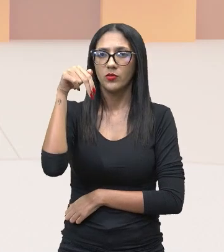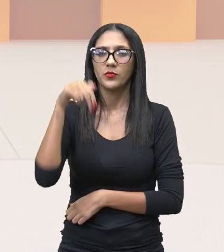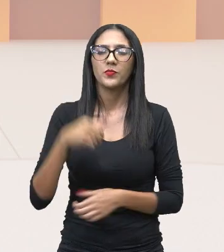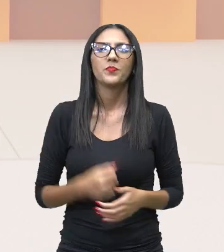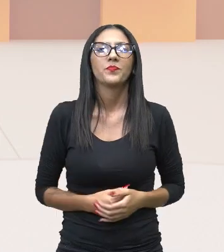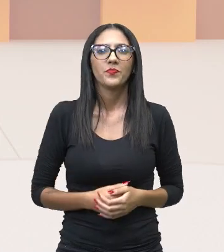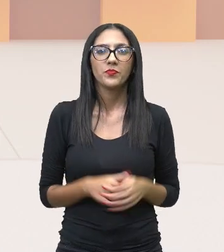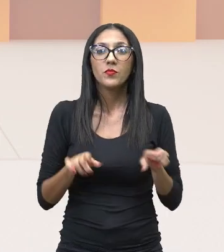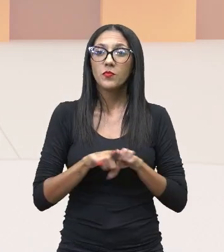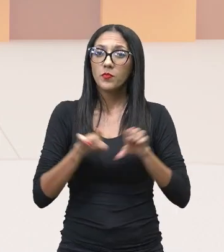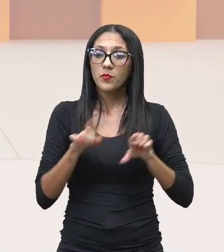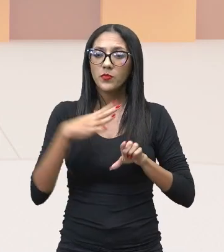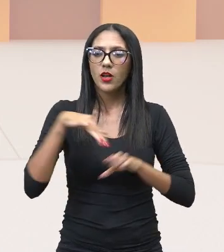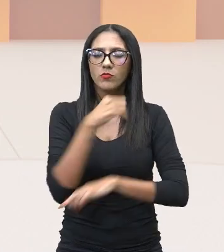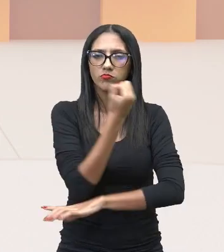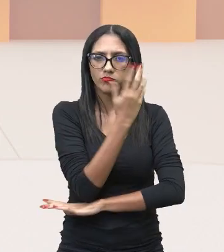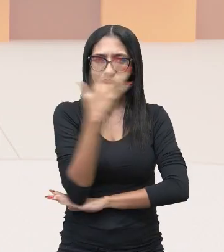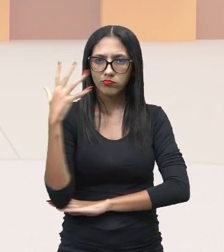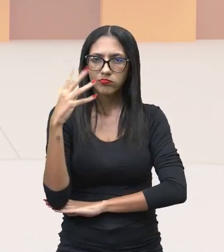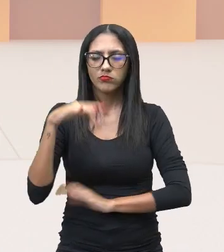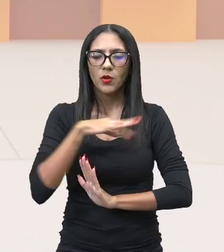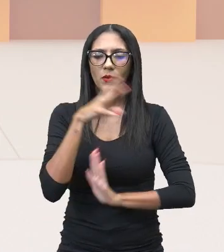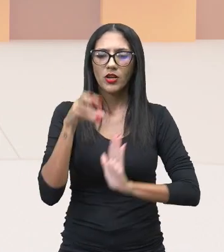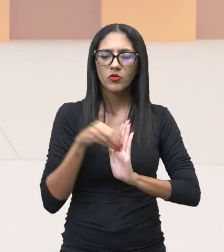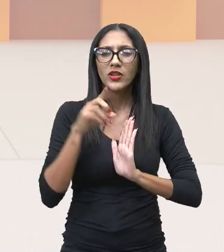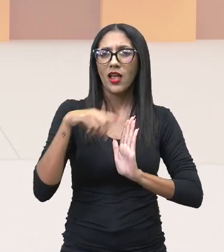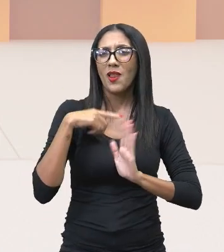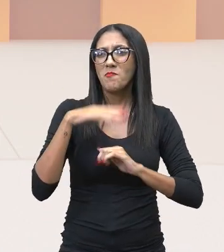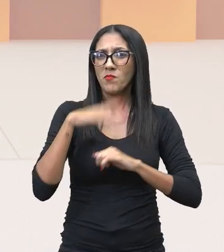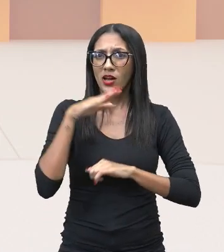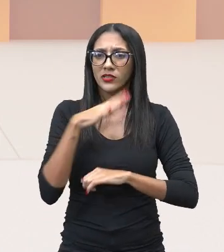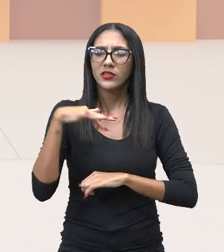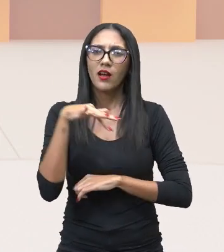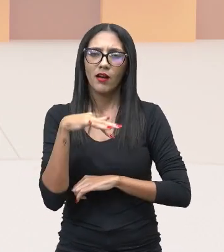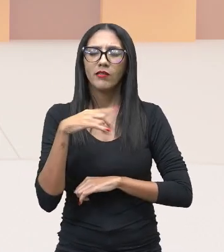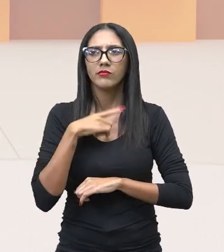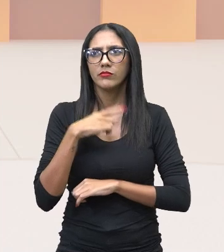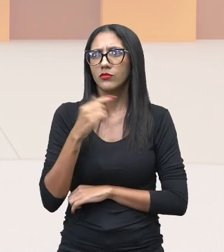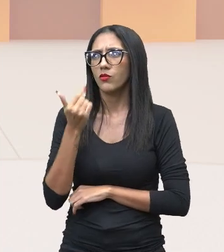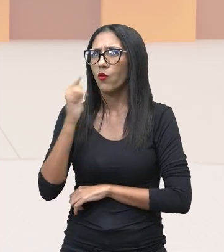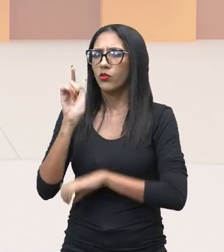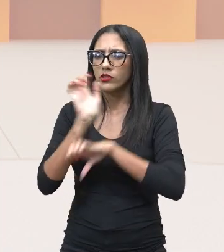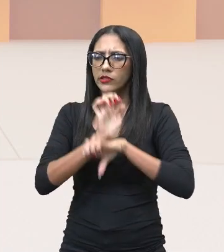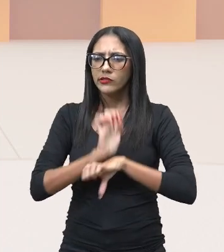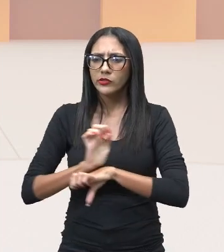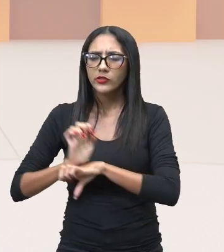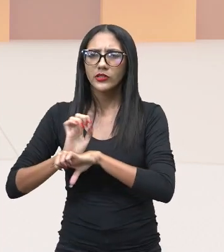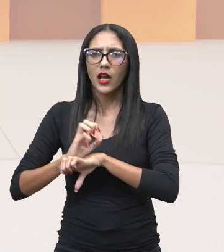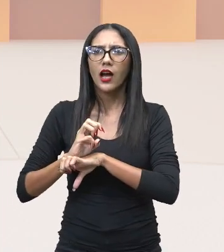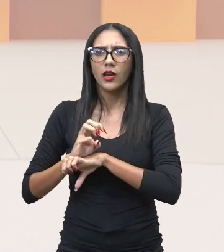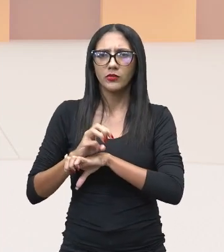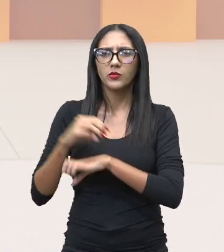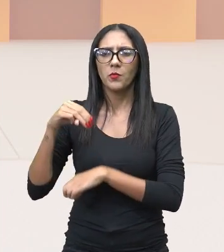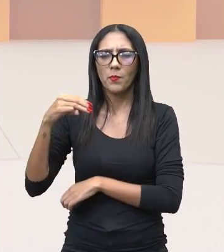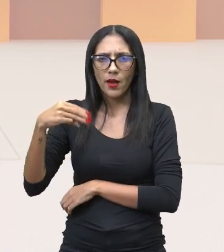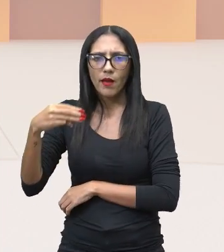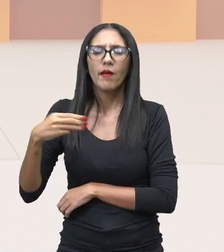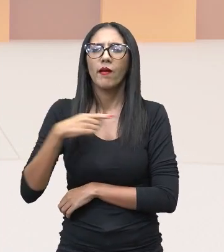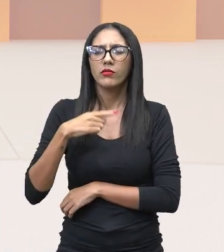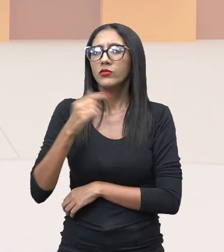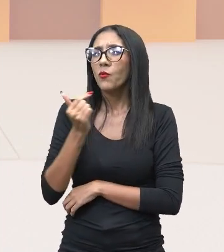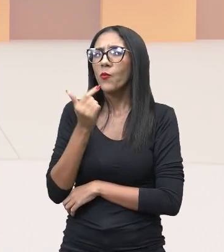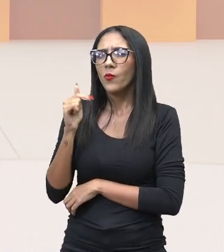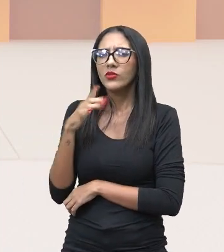floresta amazônica, ela passa a região norte, né? Pega um pedaço do Mato Grosso, pega um pedaço do Maranhão e dos outros países. É uma